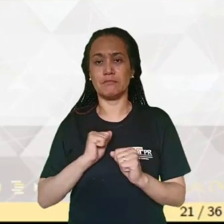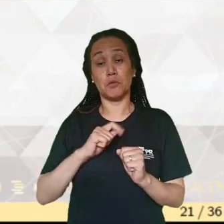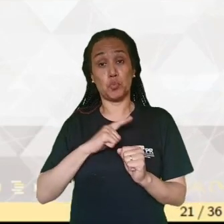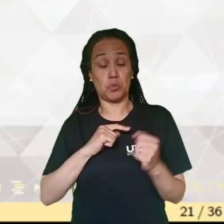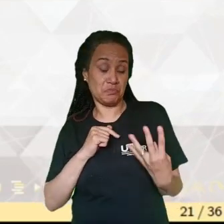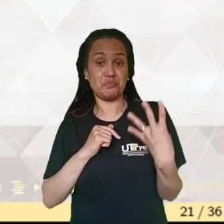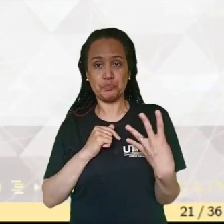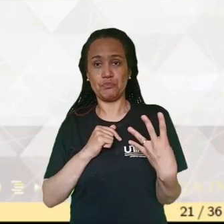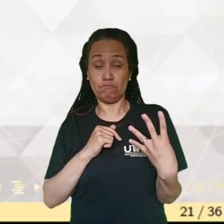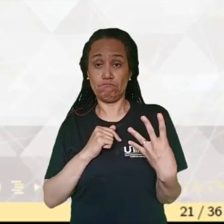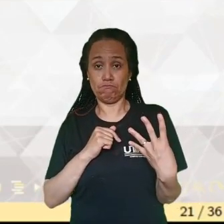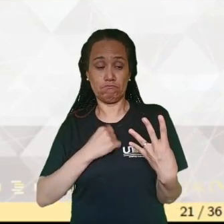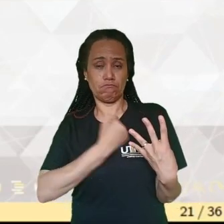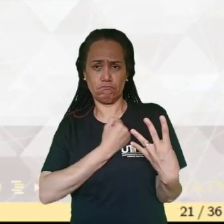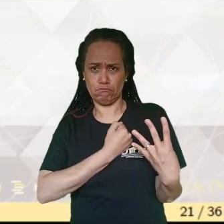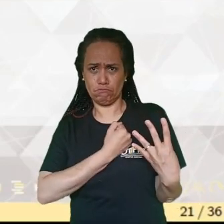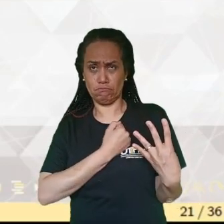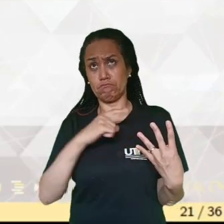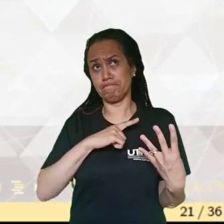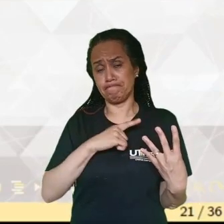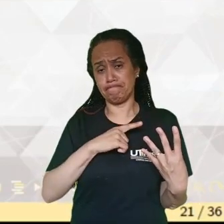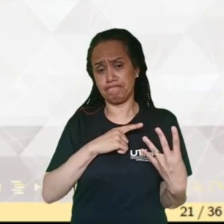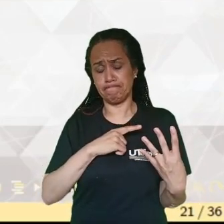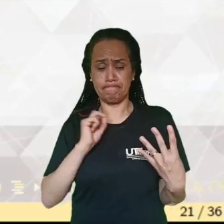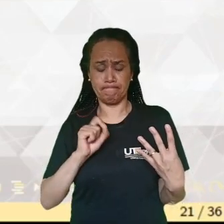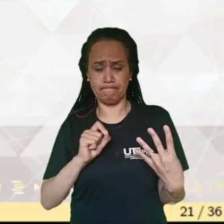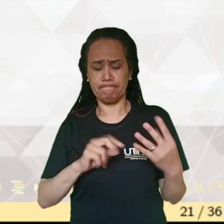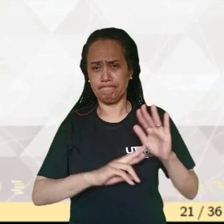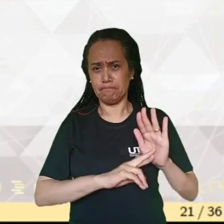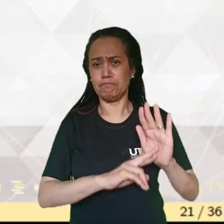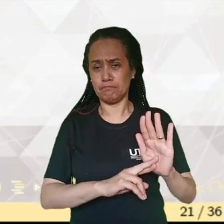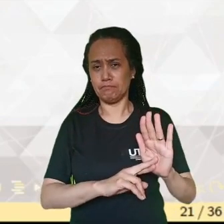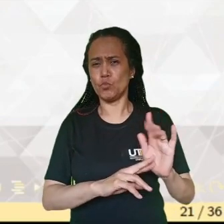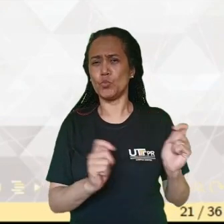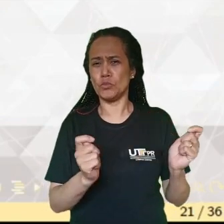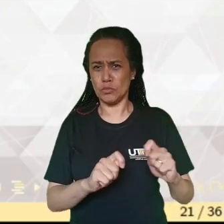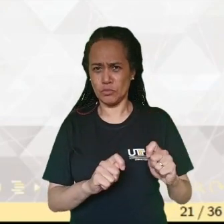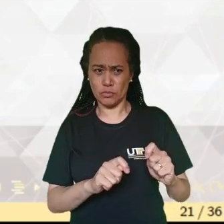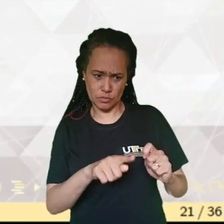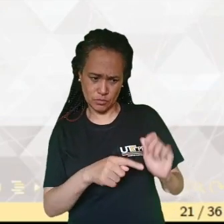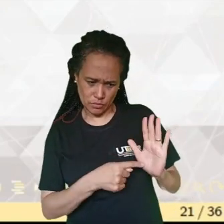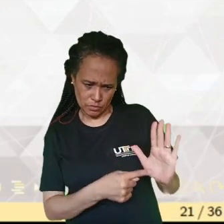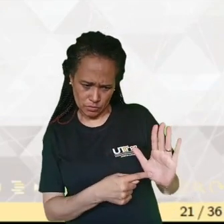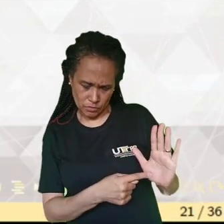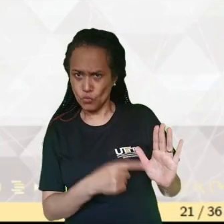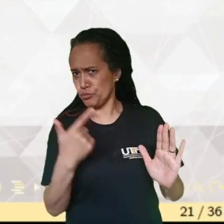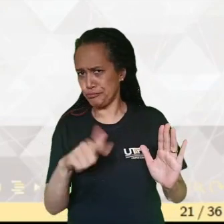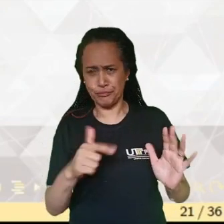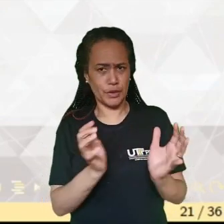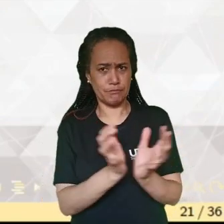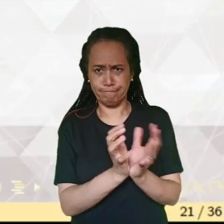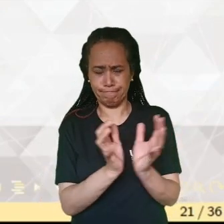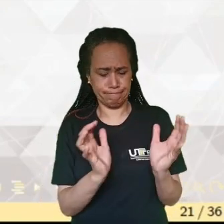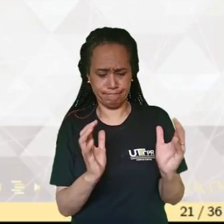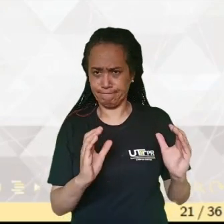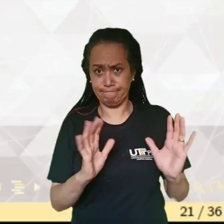Veja que se ele for ímpar, eu tenho, por exemplo, 4 números, então o valor que eu tenho representante é